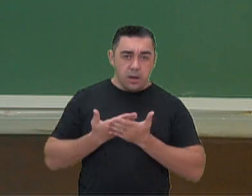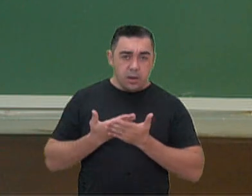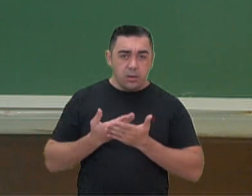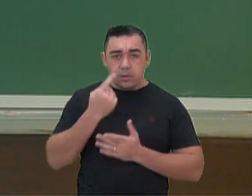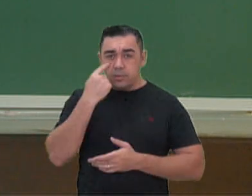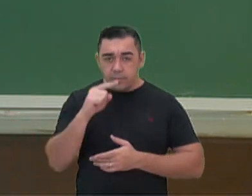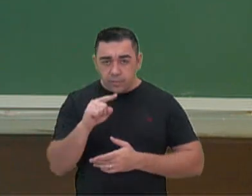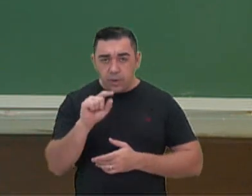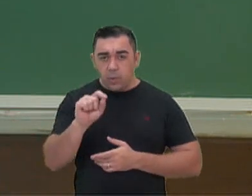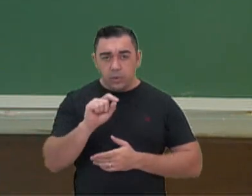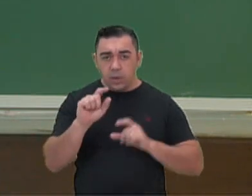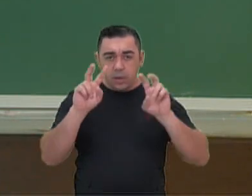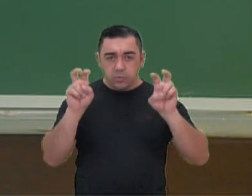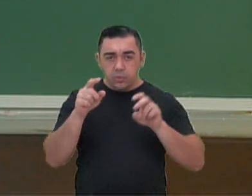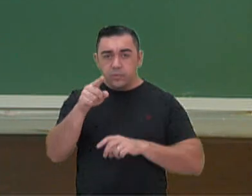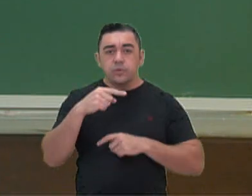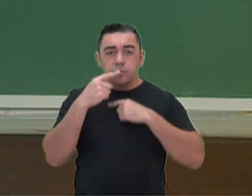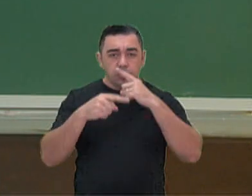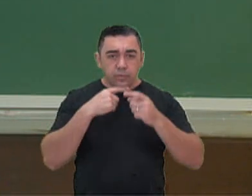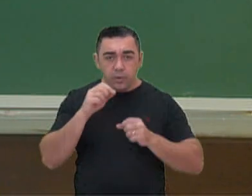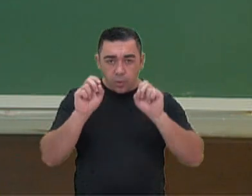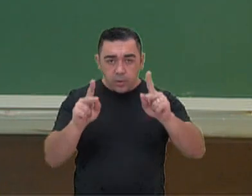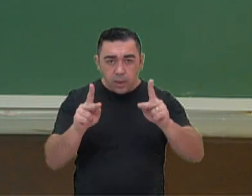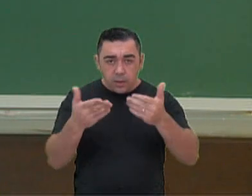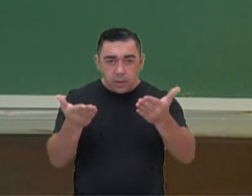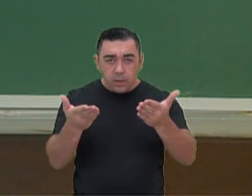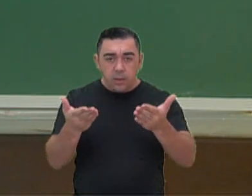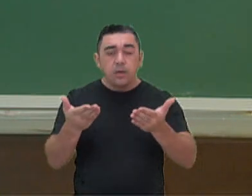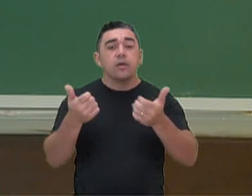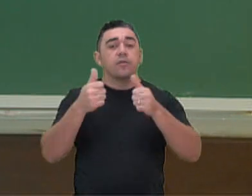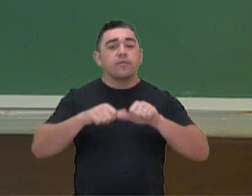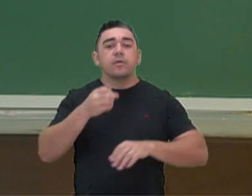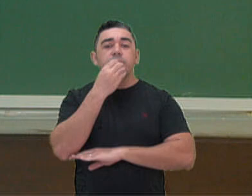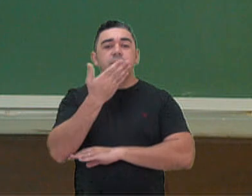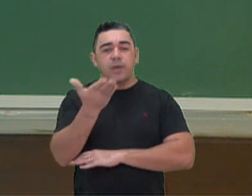Pega um assunto ali que você ficou em dúvida. Ok? Fiquem